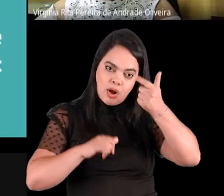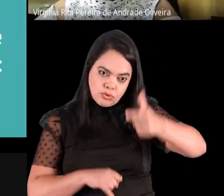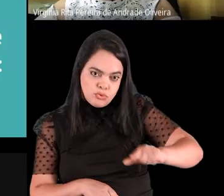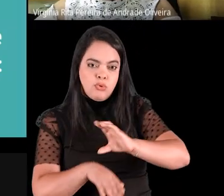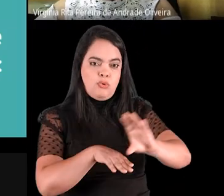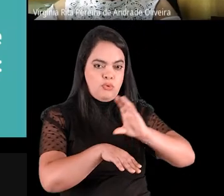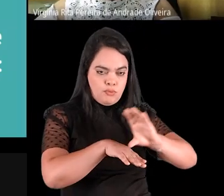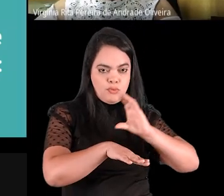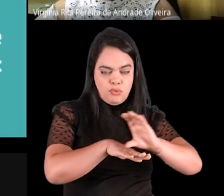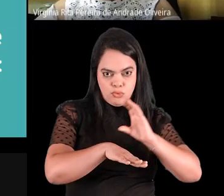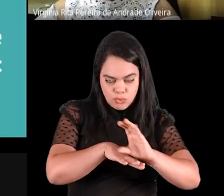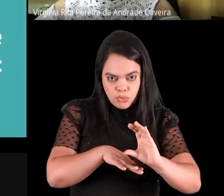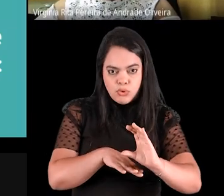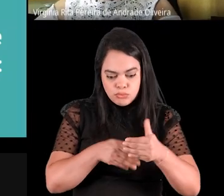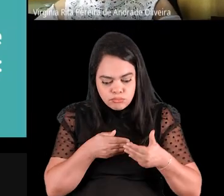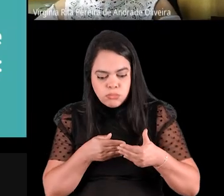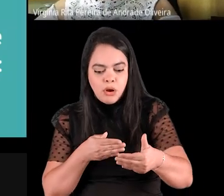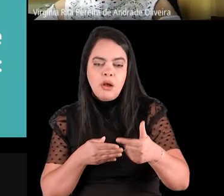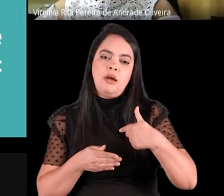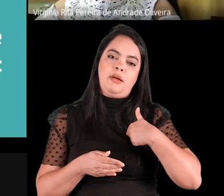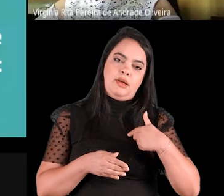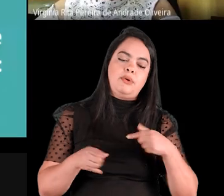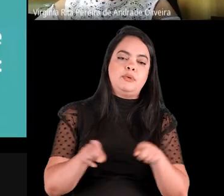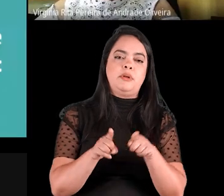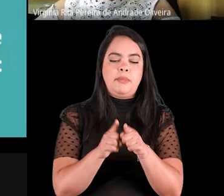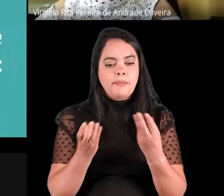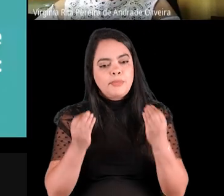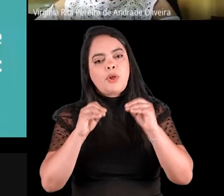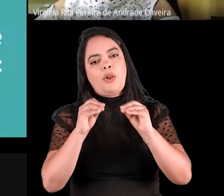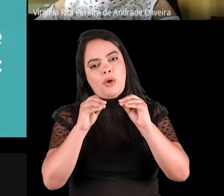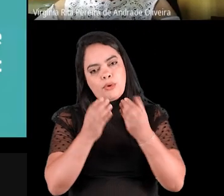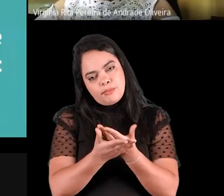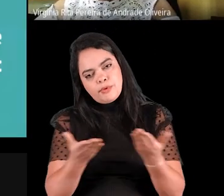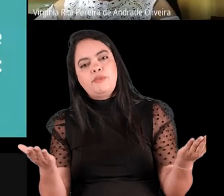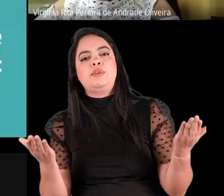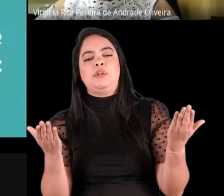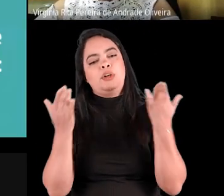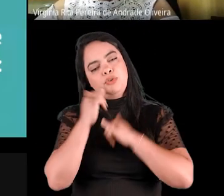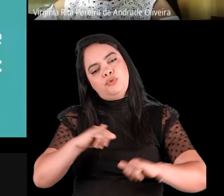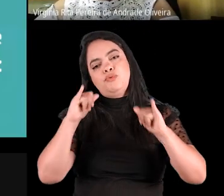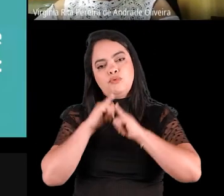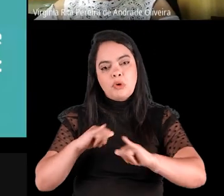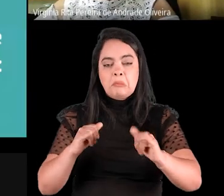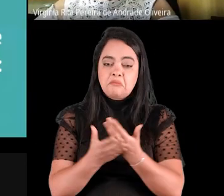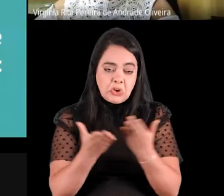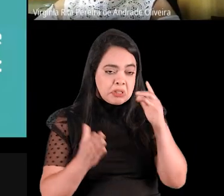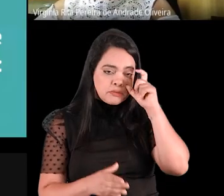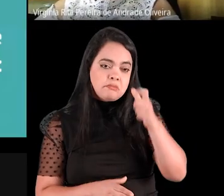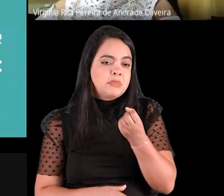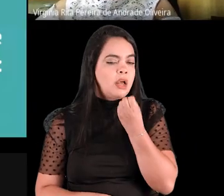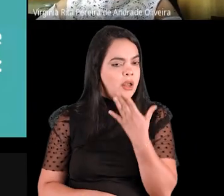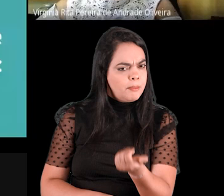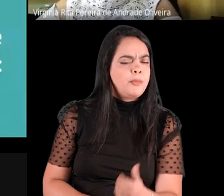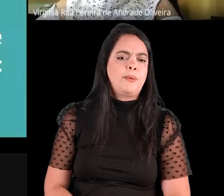for existir mesmo, aí eu coloco para as pessoas, para quem tiver interesse, que eu acho que é sempre bom, né, a